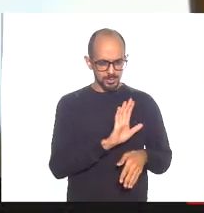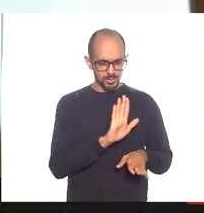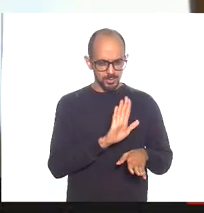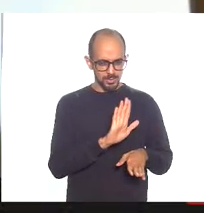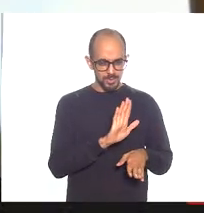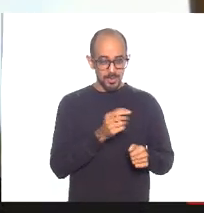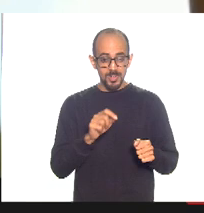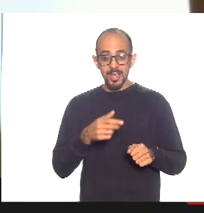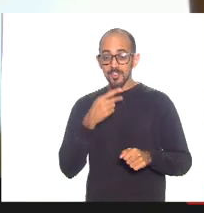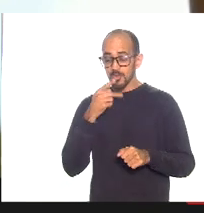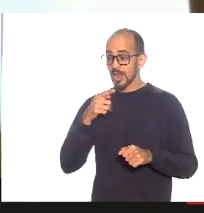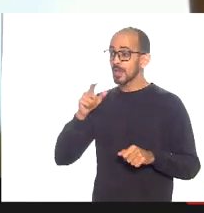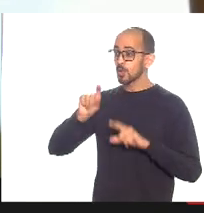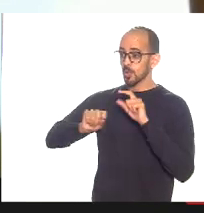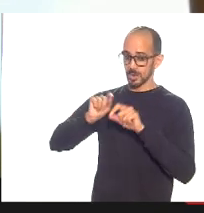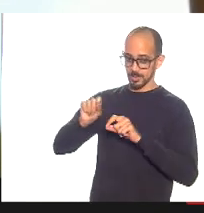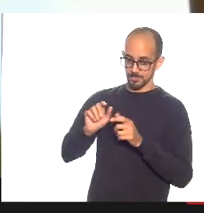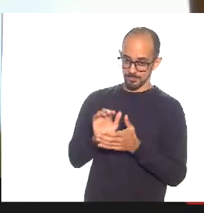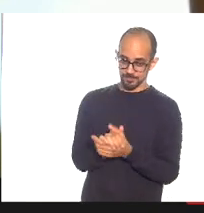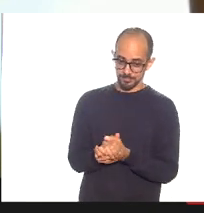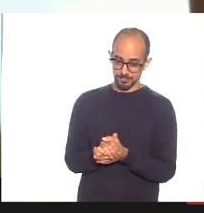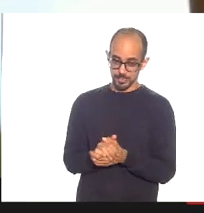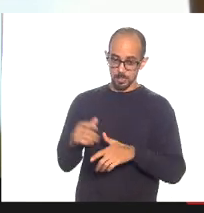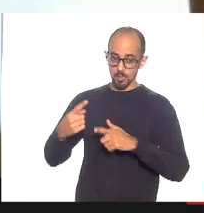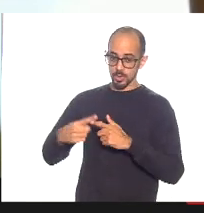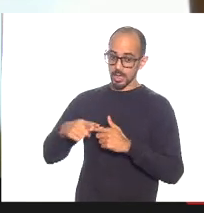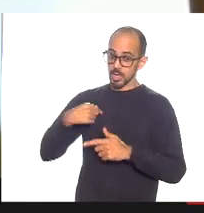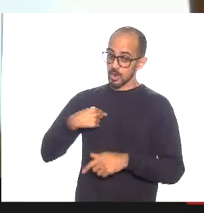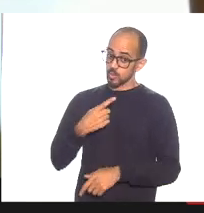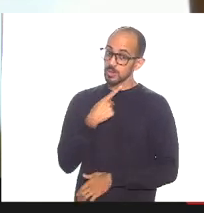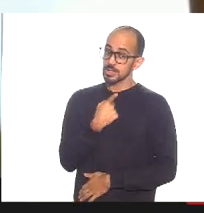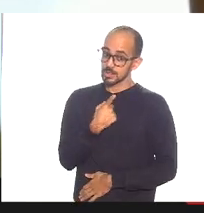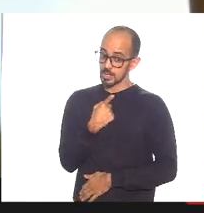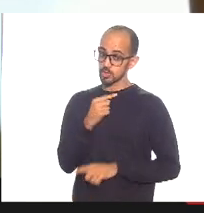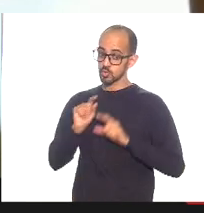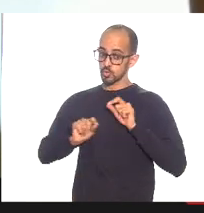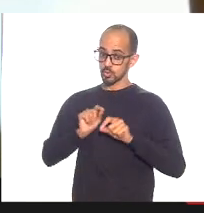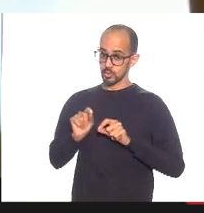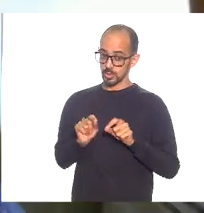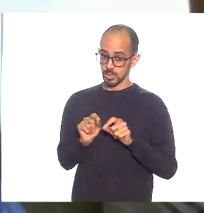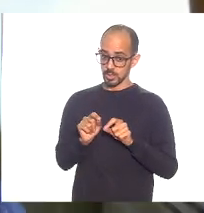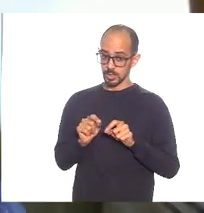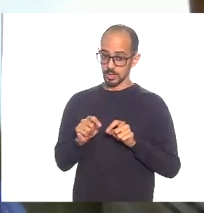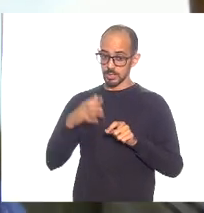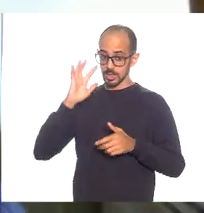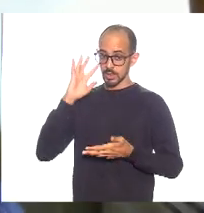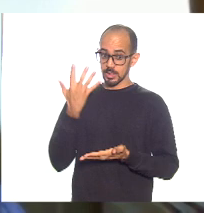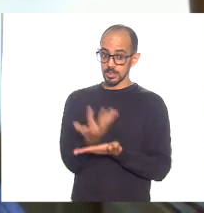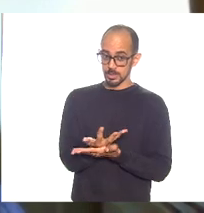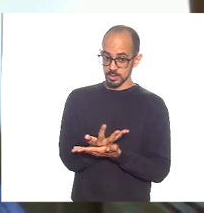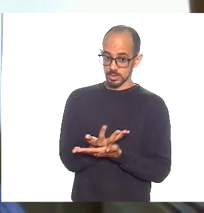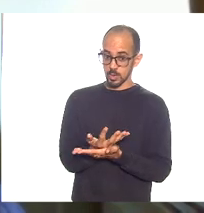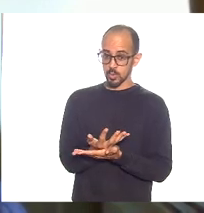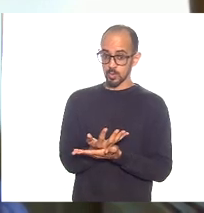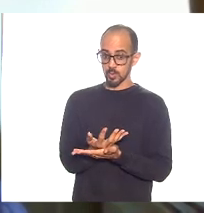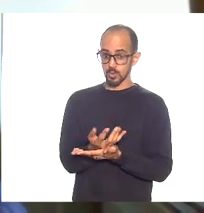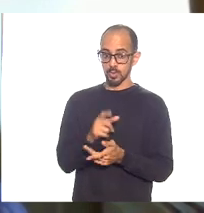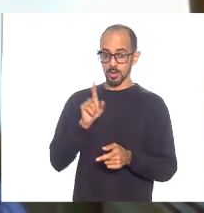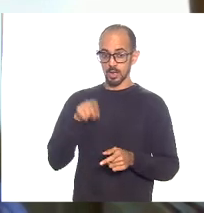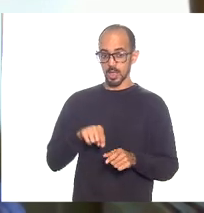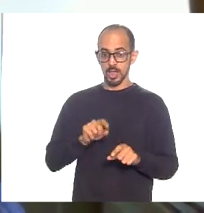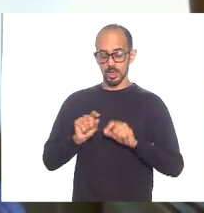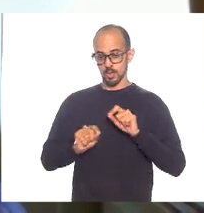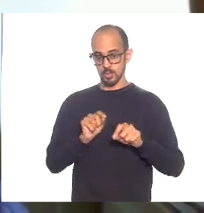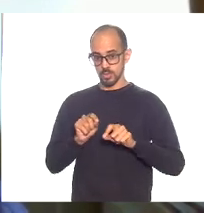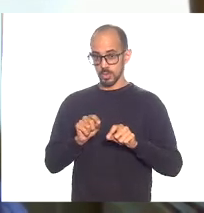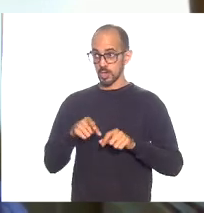seguinte, presidente. É que eu desejo que essa decisão o senhor também a